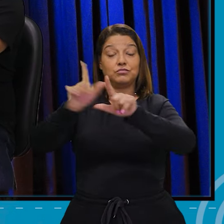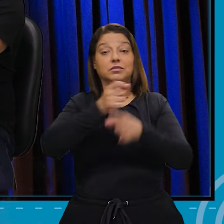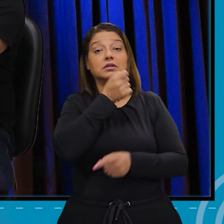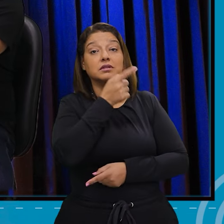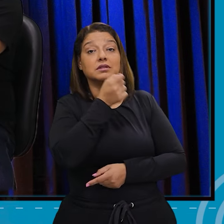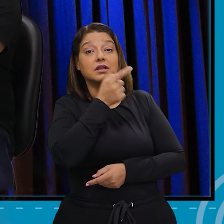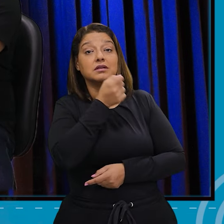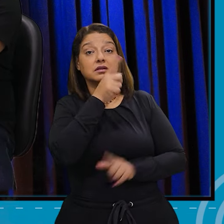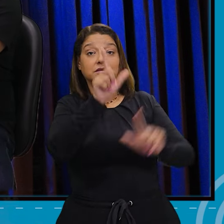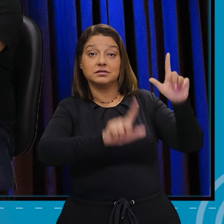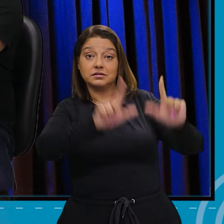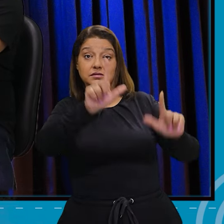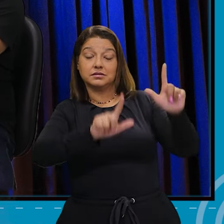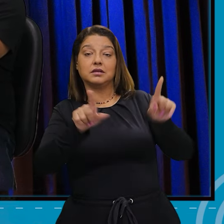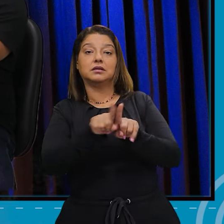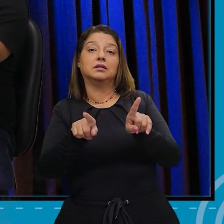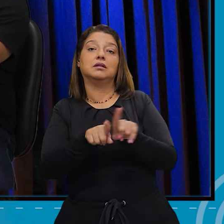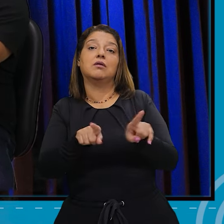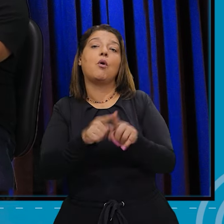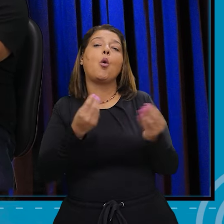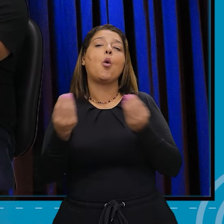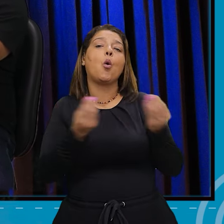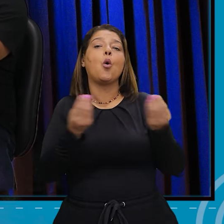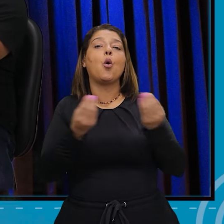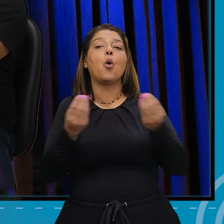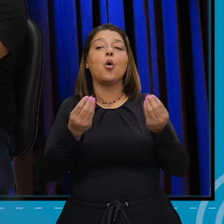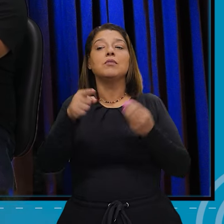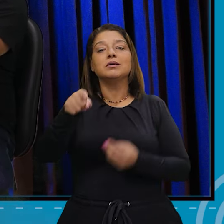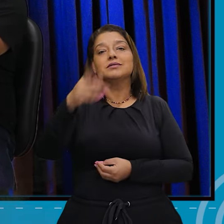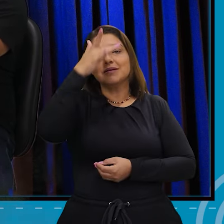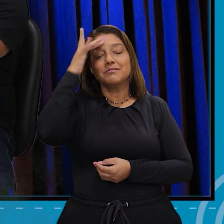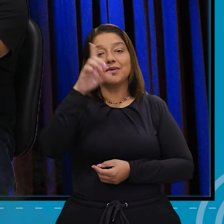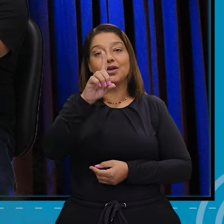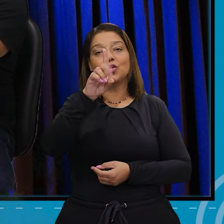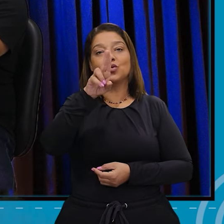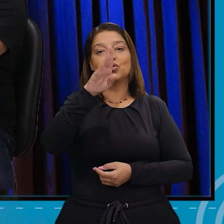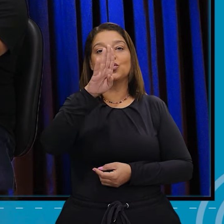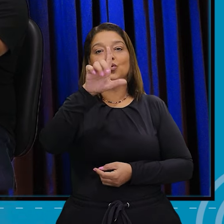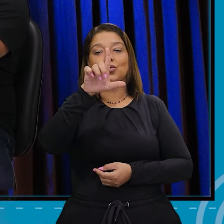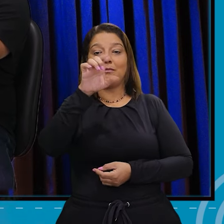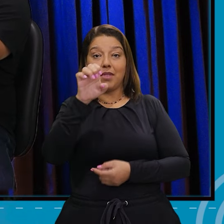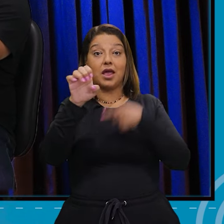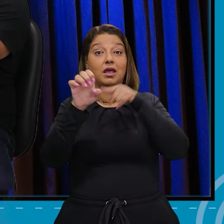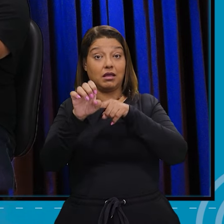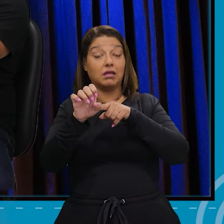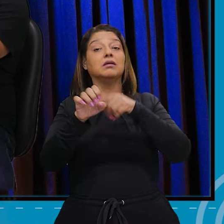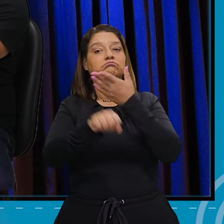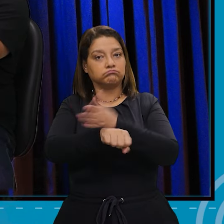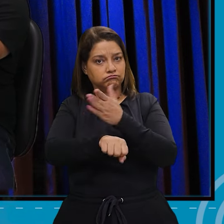ação, nos desenhos, na forma como os próprios dublês eles fazem